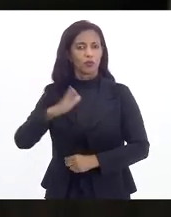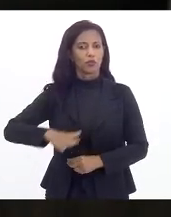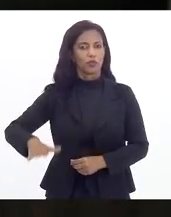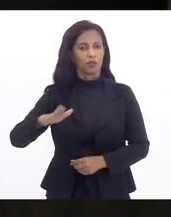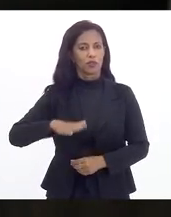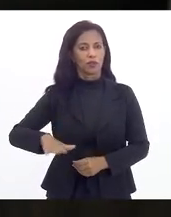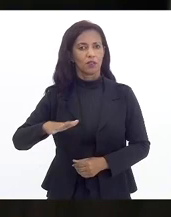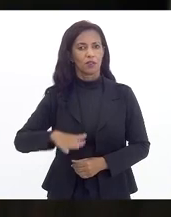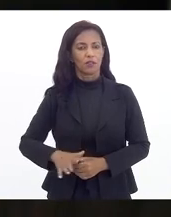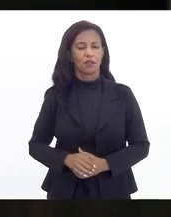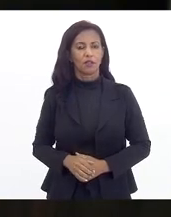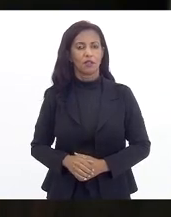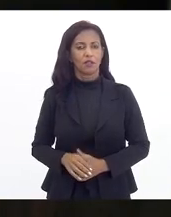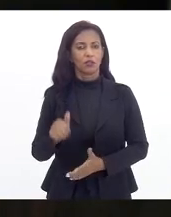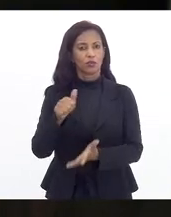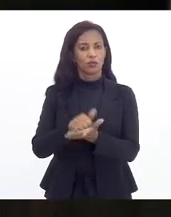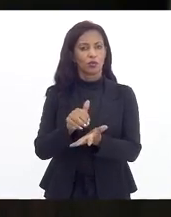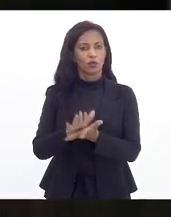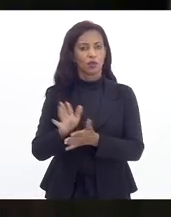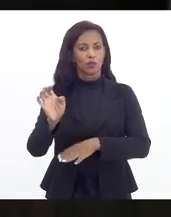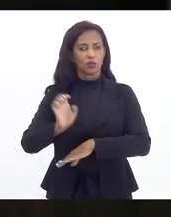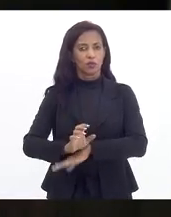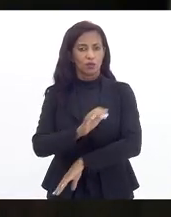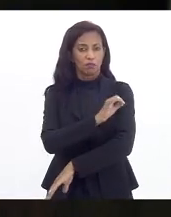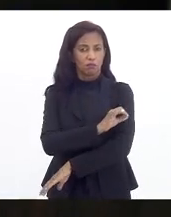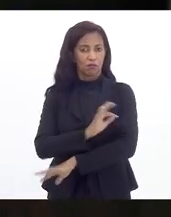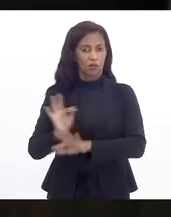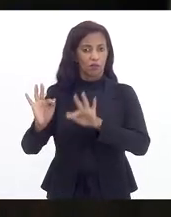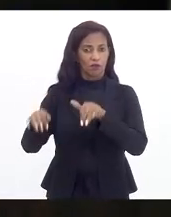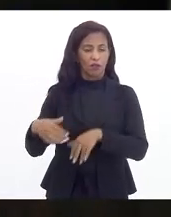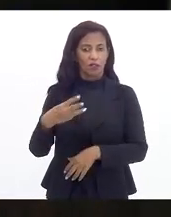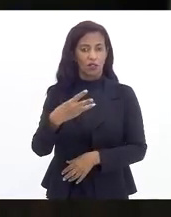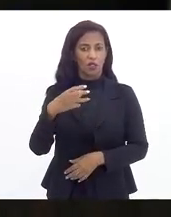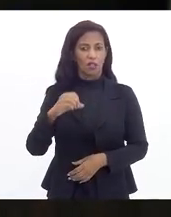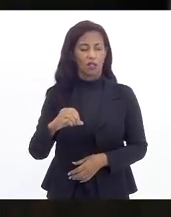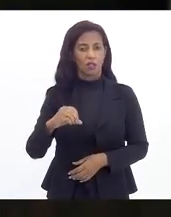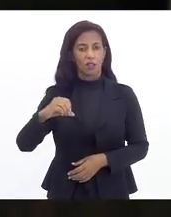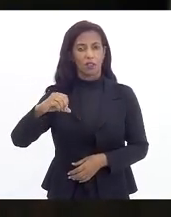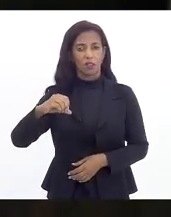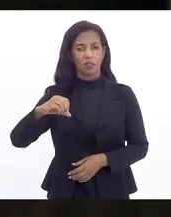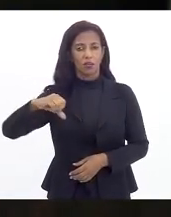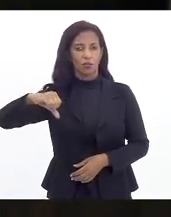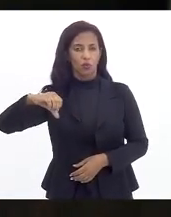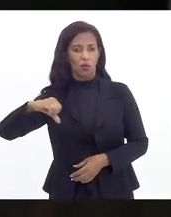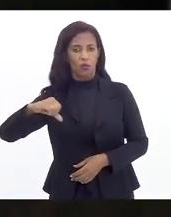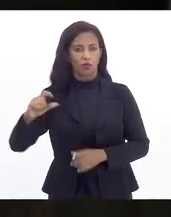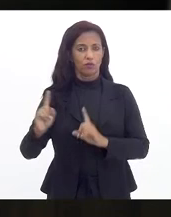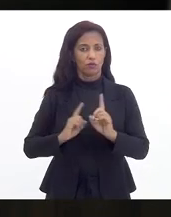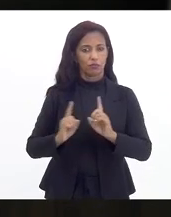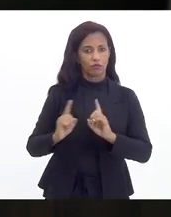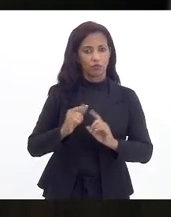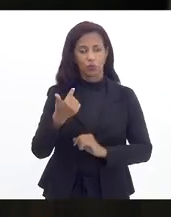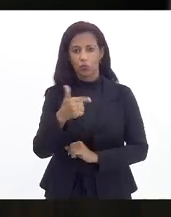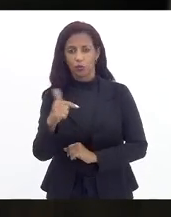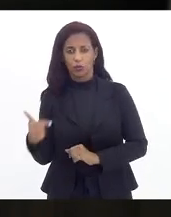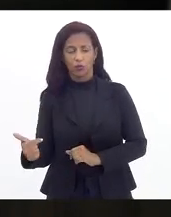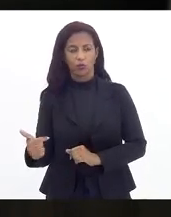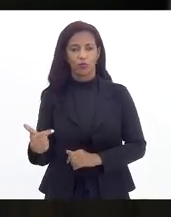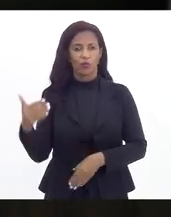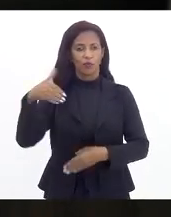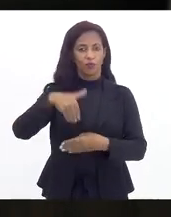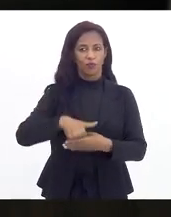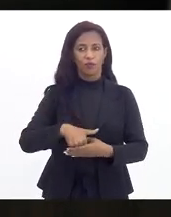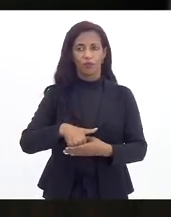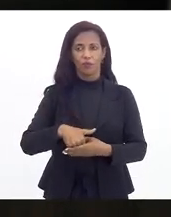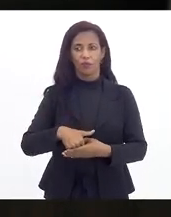crianças e suas consequências no Estado do Rio de Janeiro. Prazo final 30/9/21. Em discussão. Não havendo que queira discutir, encerrada a discussão,